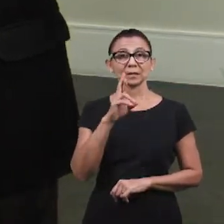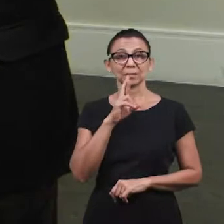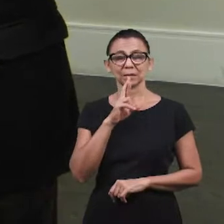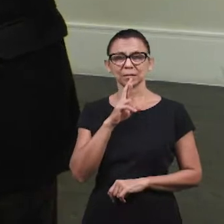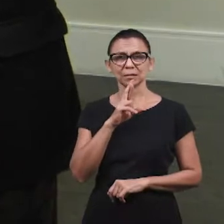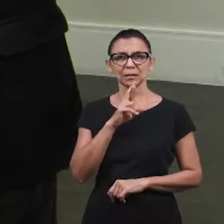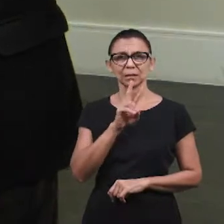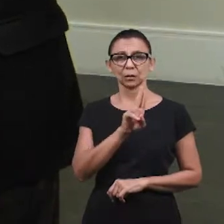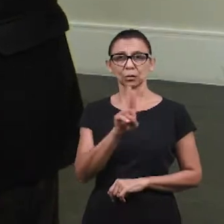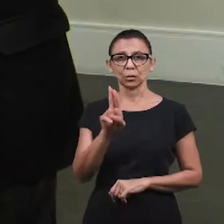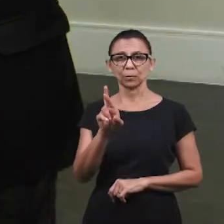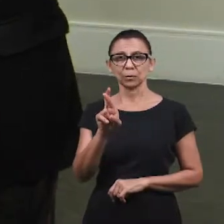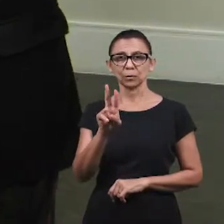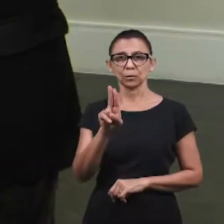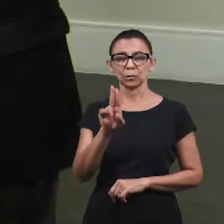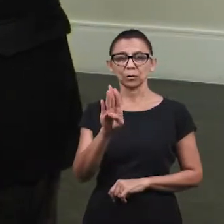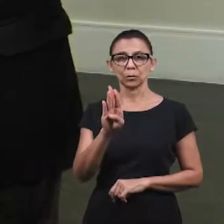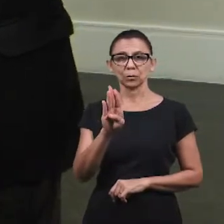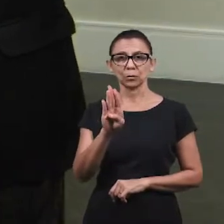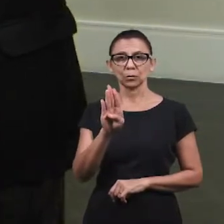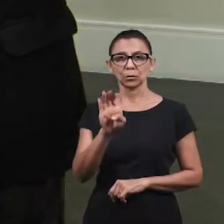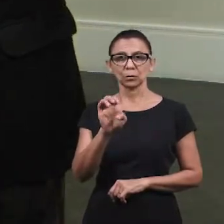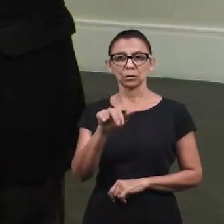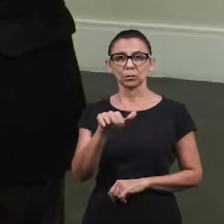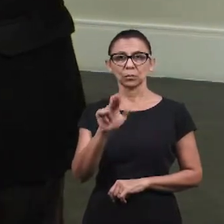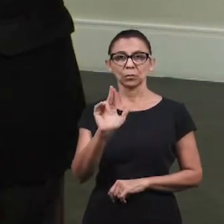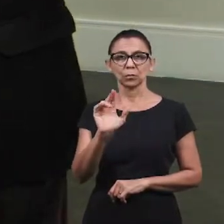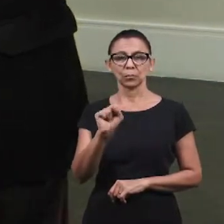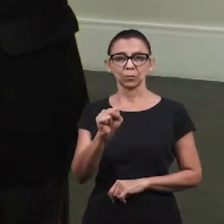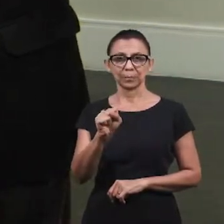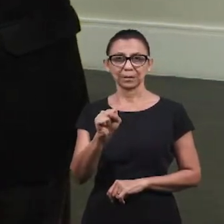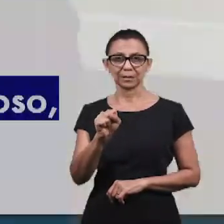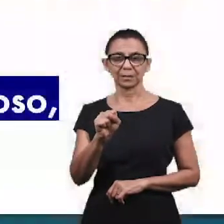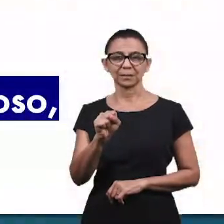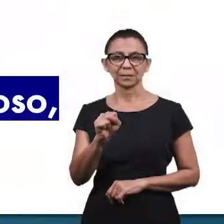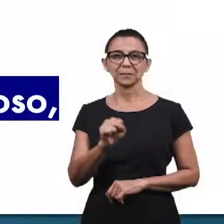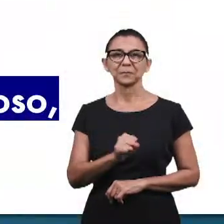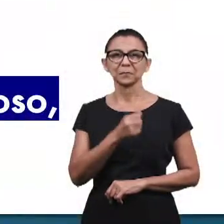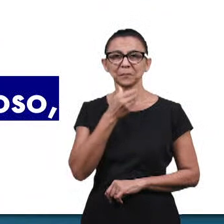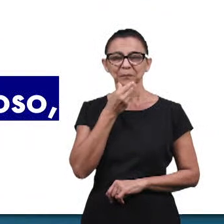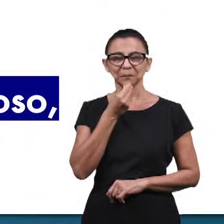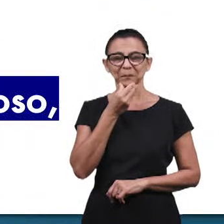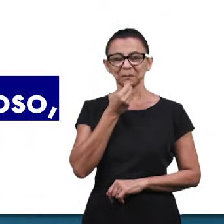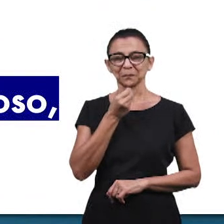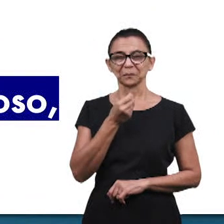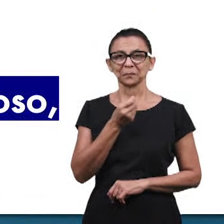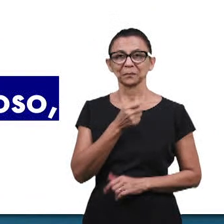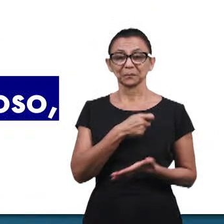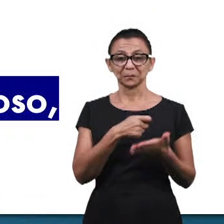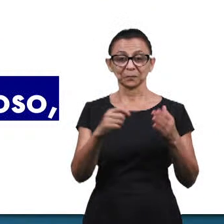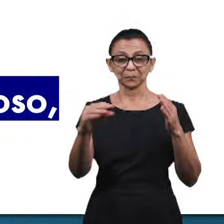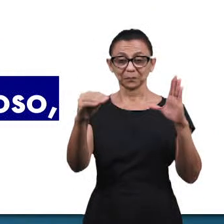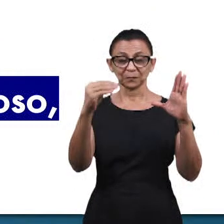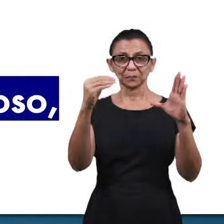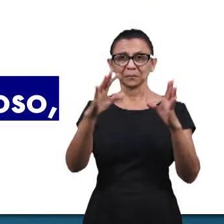aliás, o nosso irmão Rubens, Rubens Marcial Ferreira dos Santos, ele escreveu dizendo